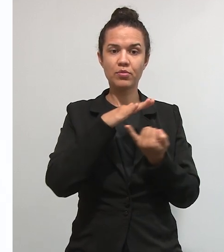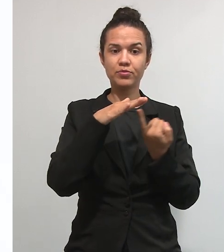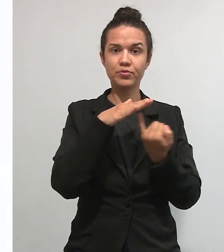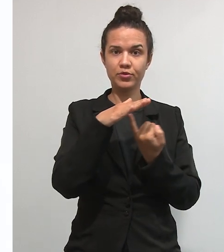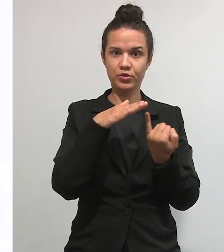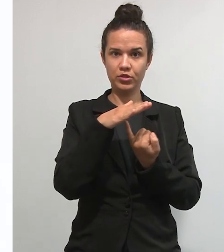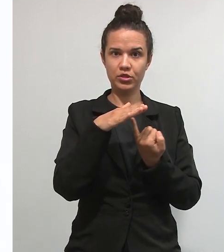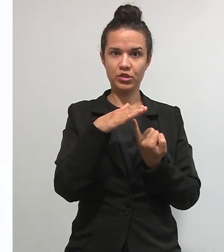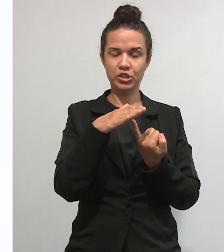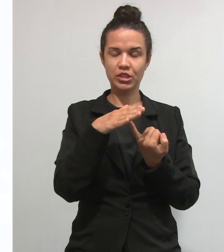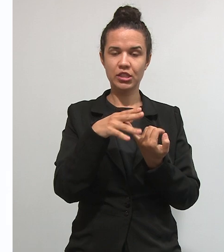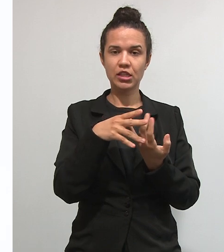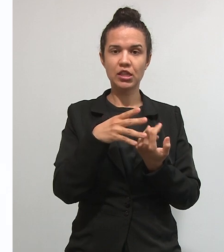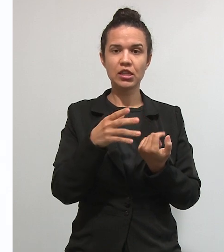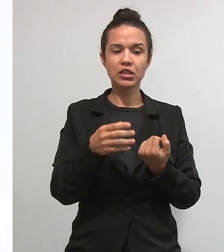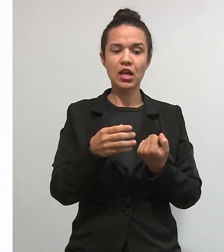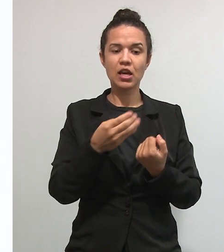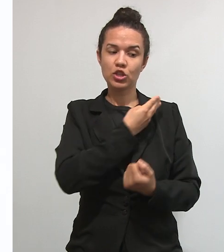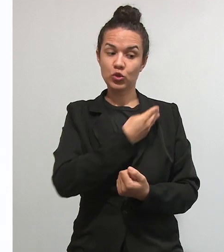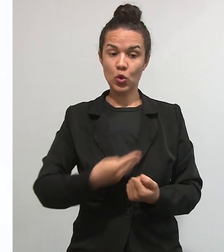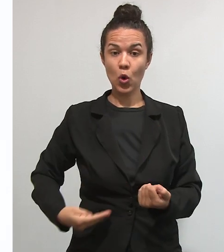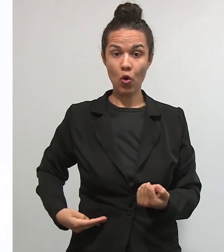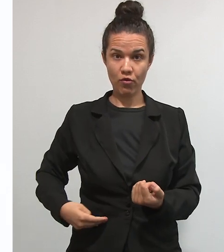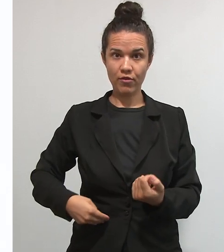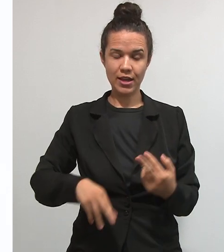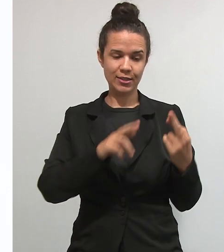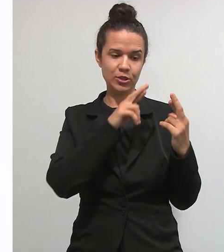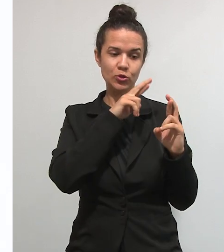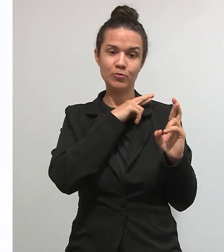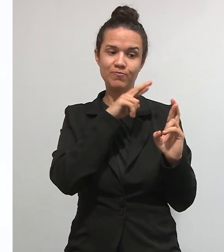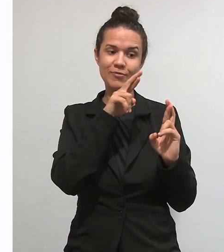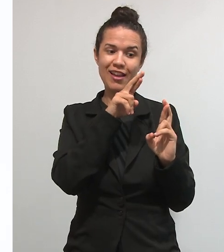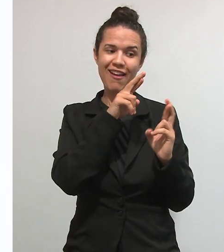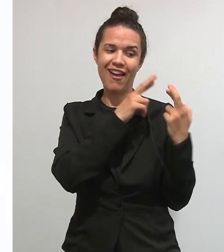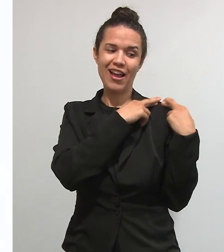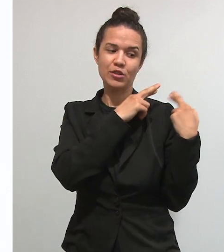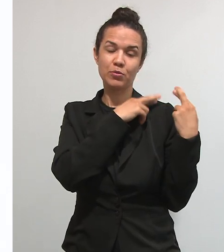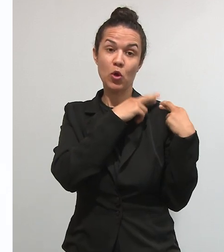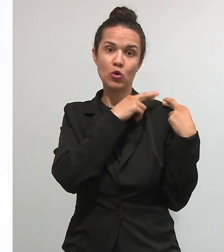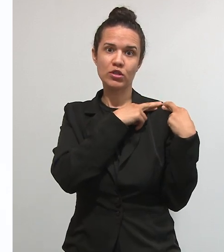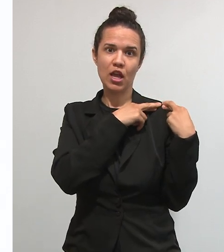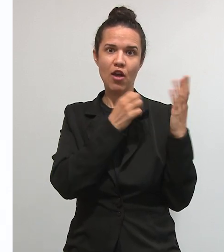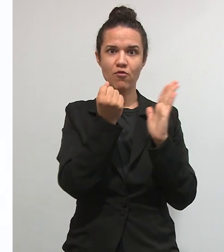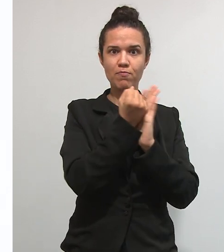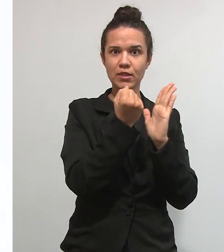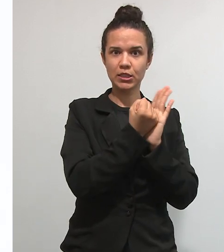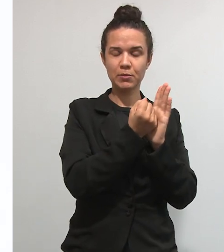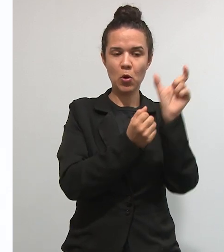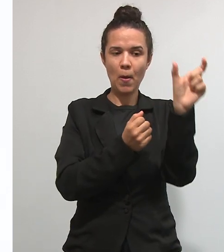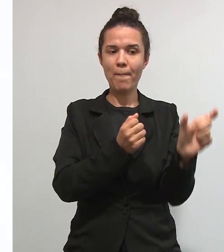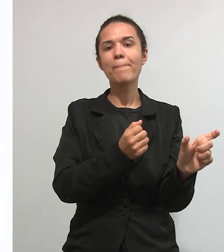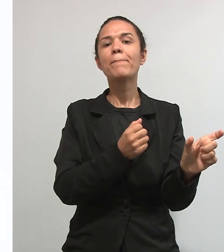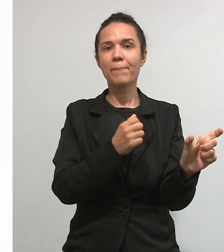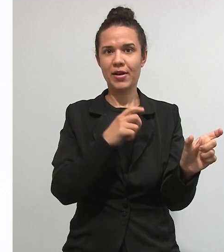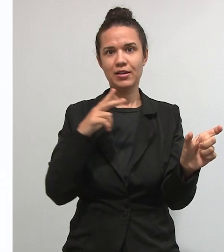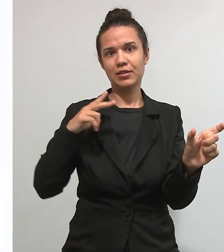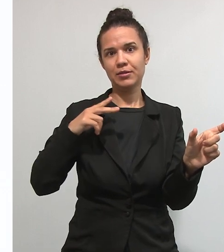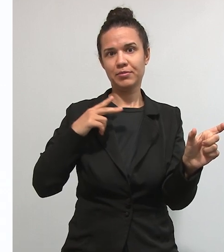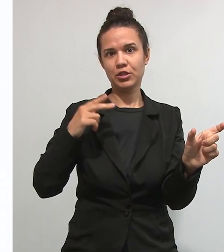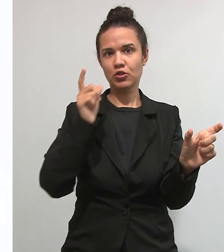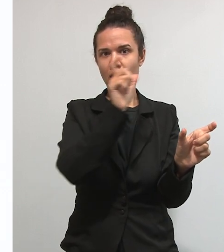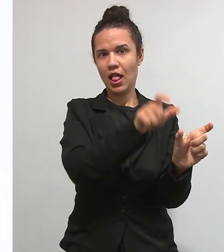pela autonomia e responsabilização do patrimônio a ele pertencente. Ou seja,